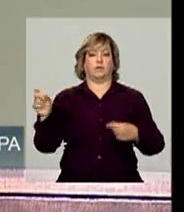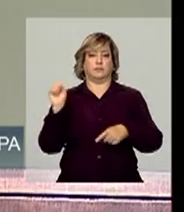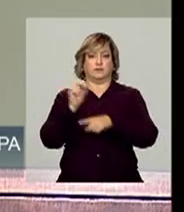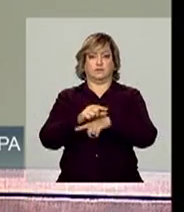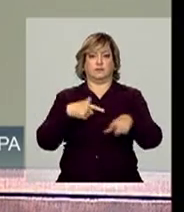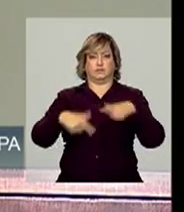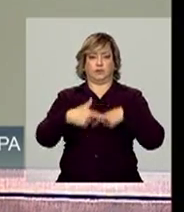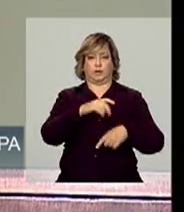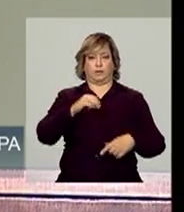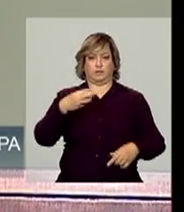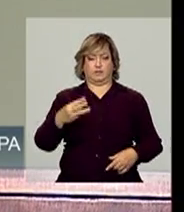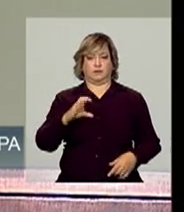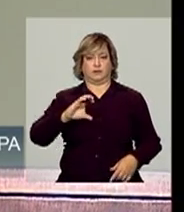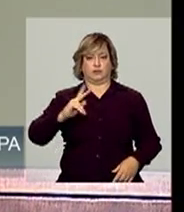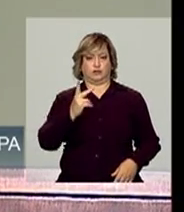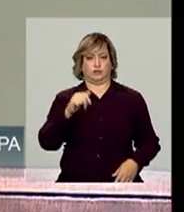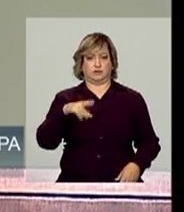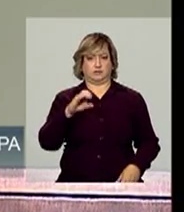em 2003,